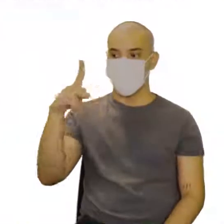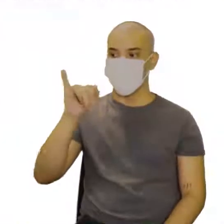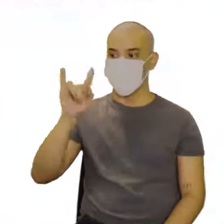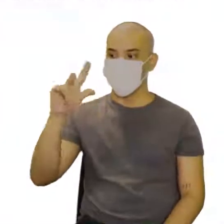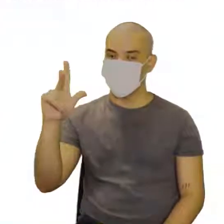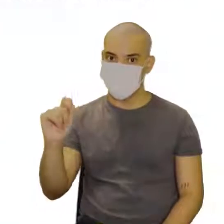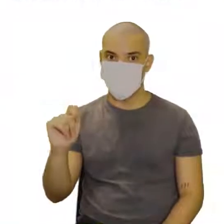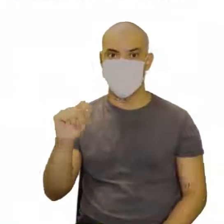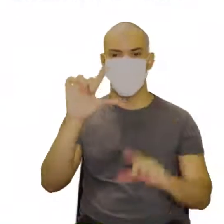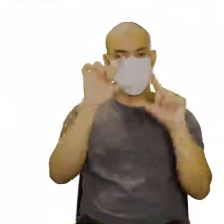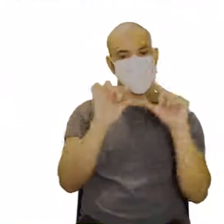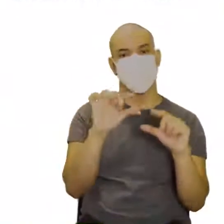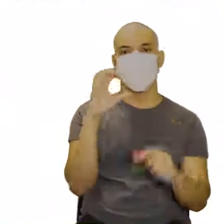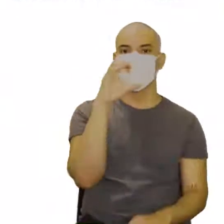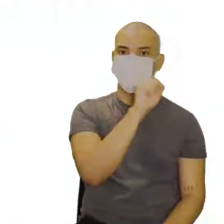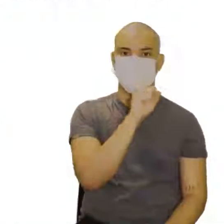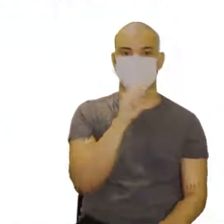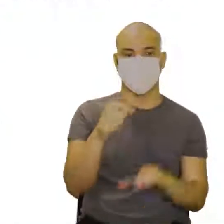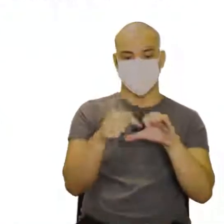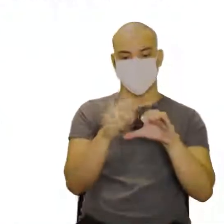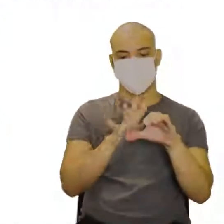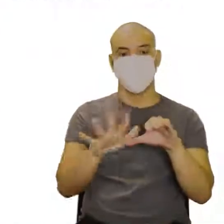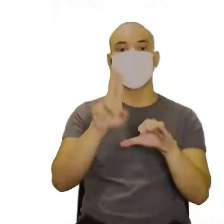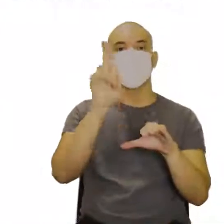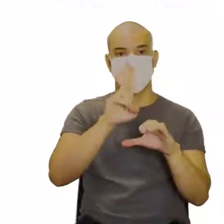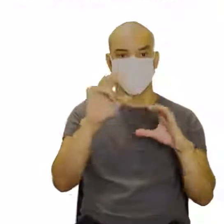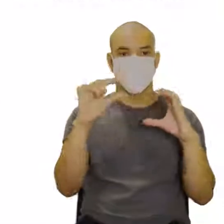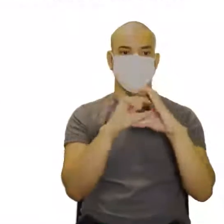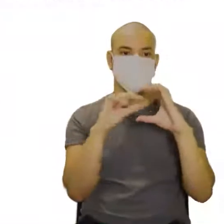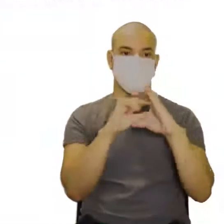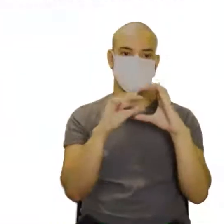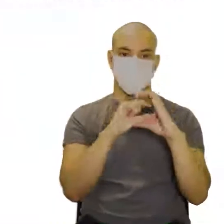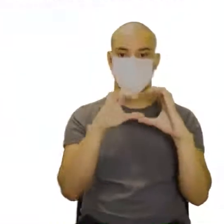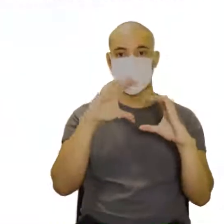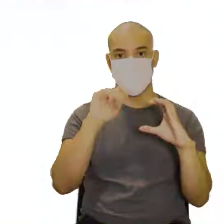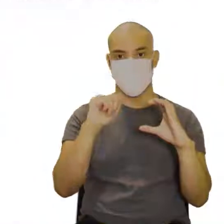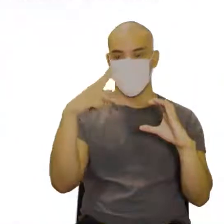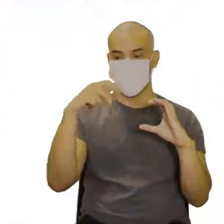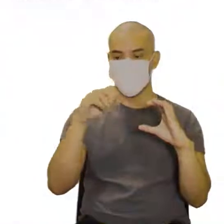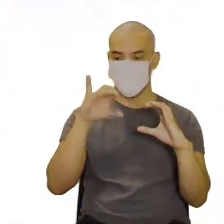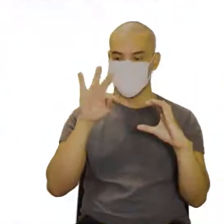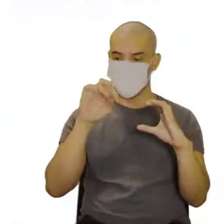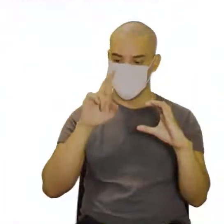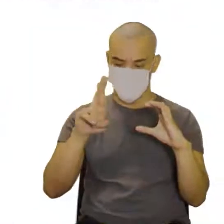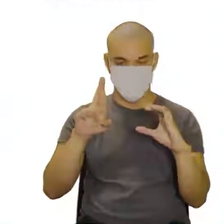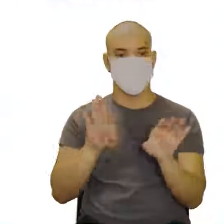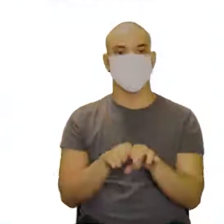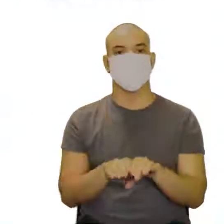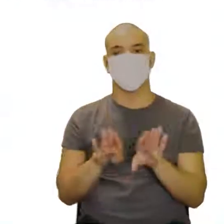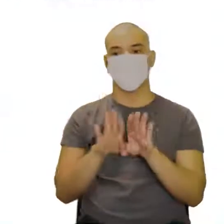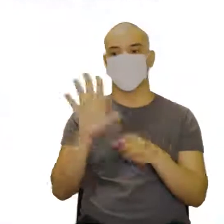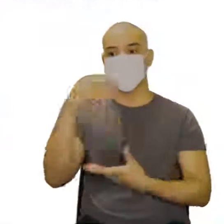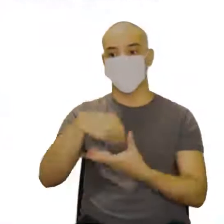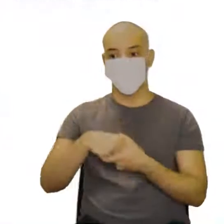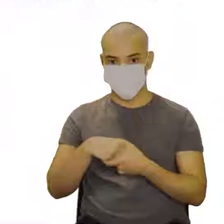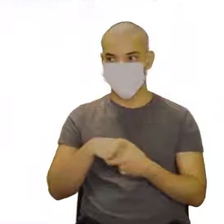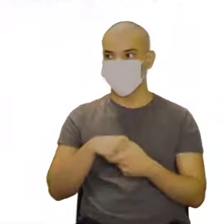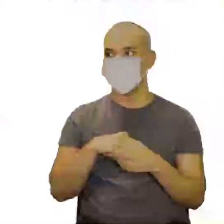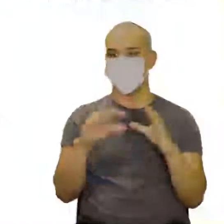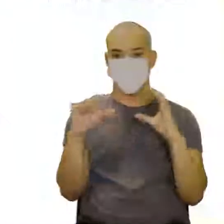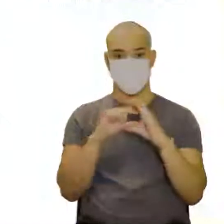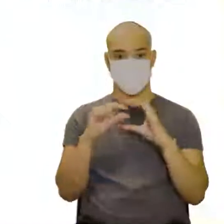preciso armazenar uma menor dentro do meu circuito, eu vou usar um capacitor, ok? Já nos capacitores,